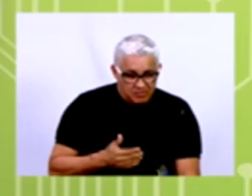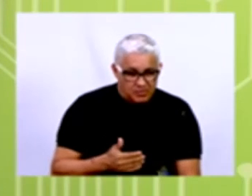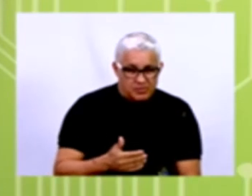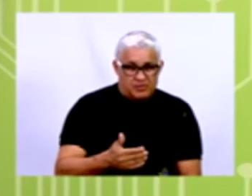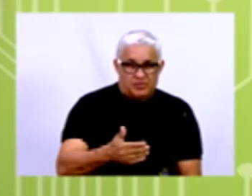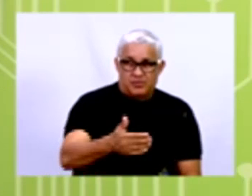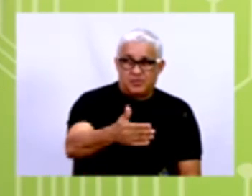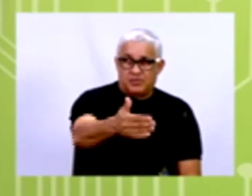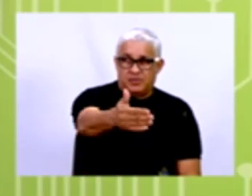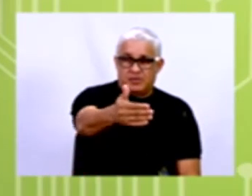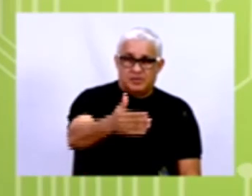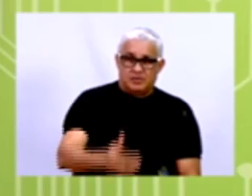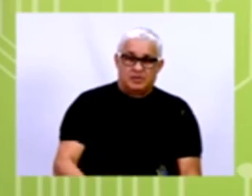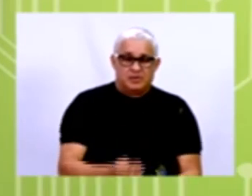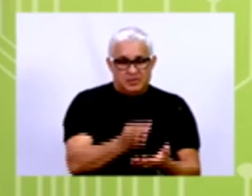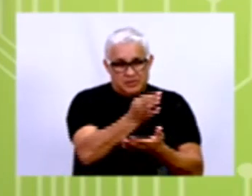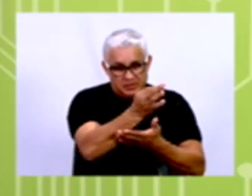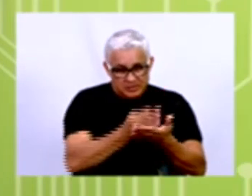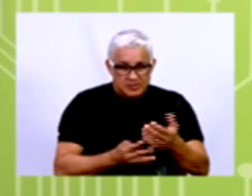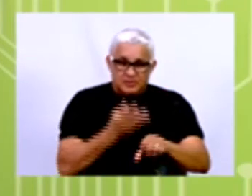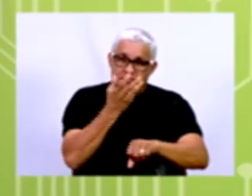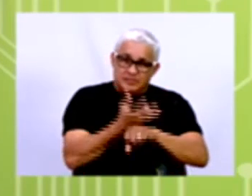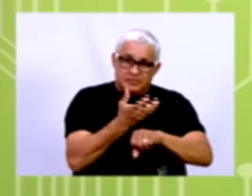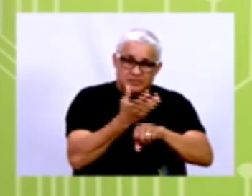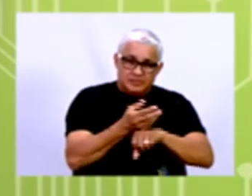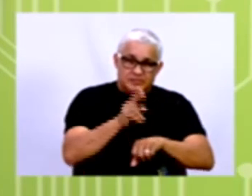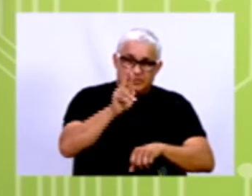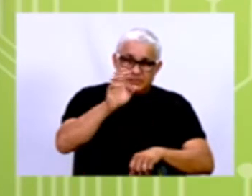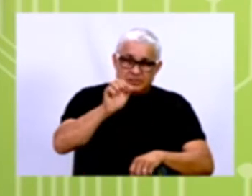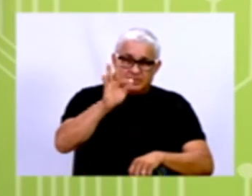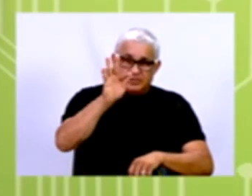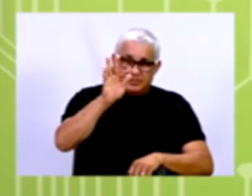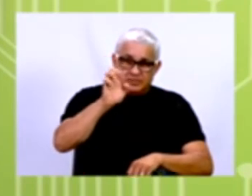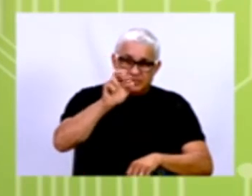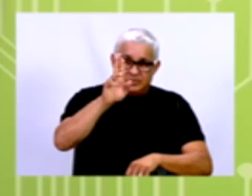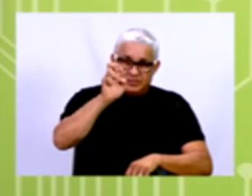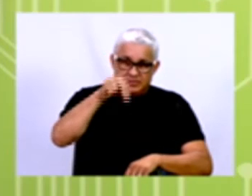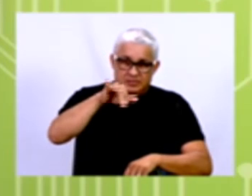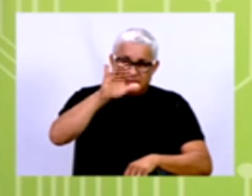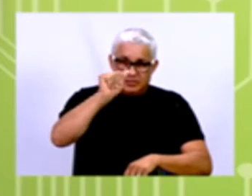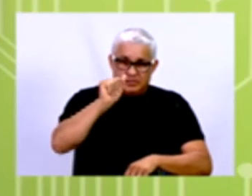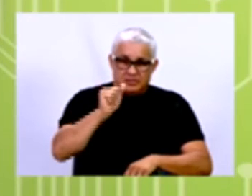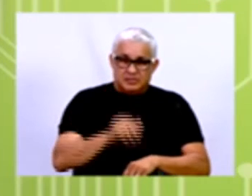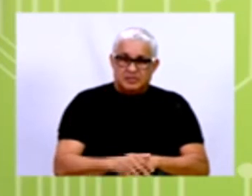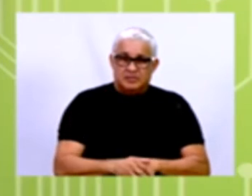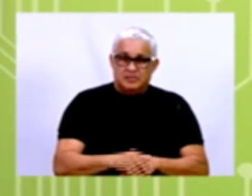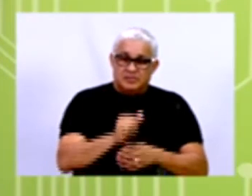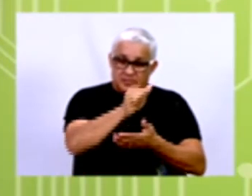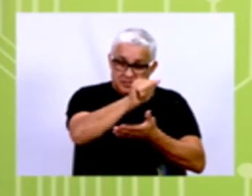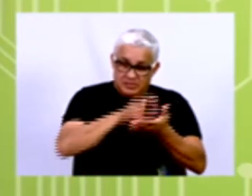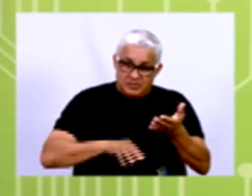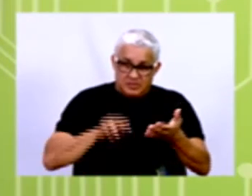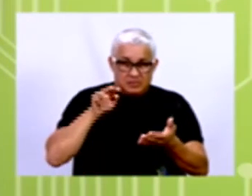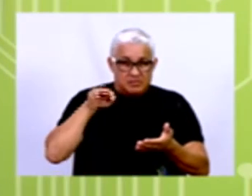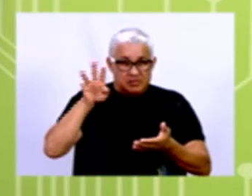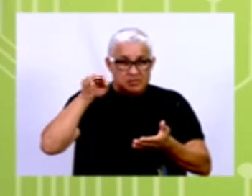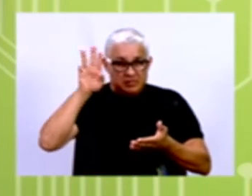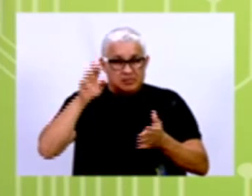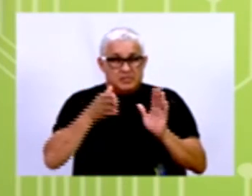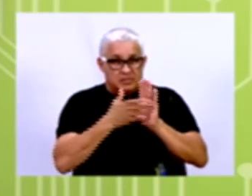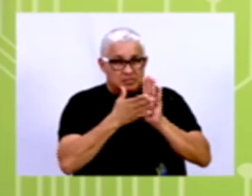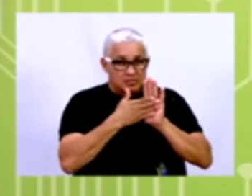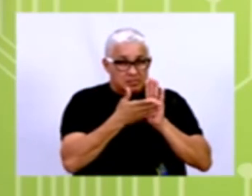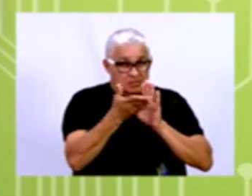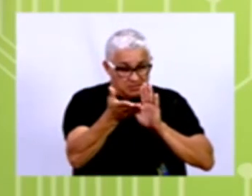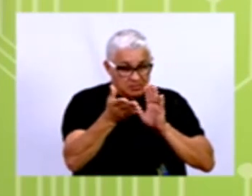dos demais tópicos da disciplina, serem referenciados. Então, ao fazer a atividade do ABA que nós propusemos, provavelmente